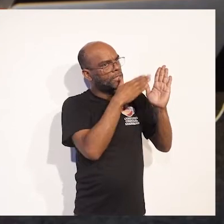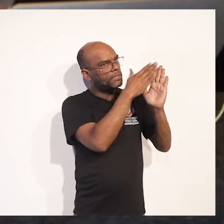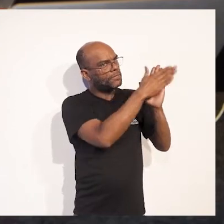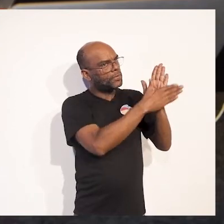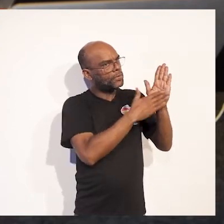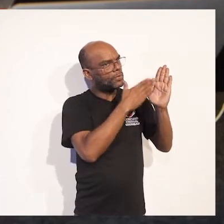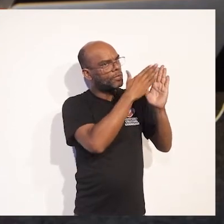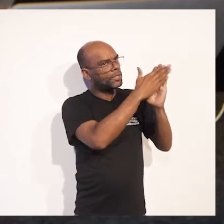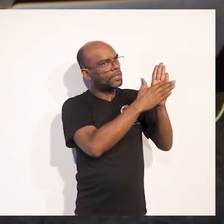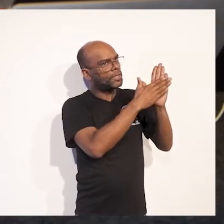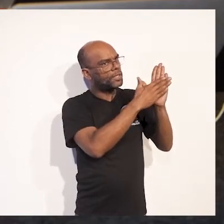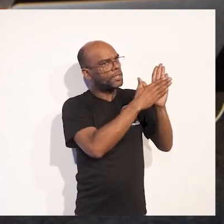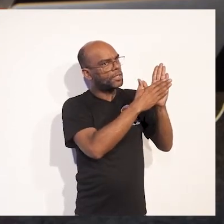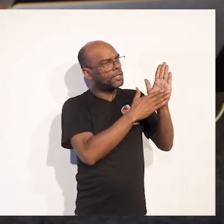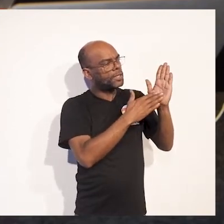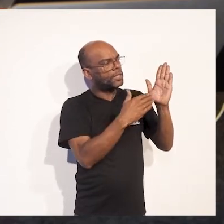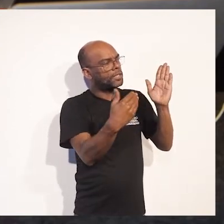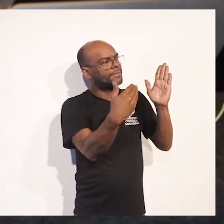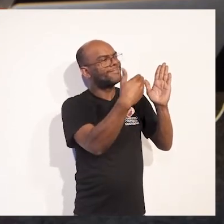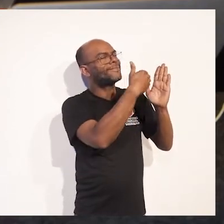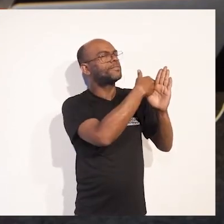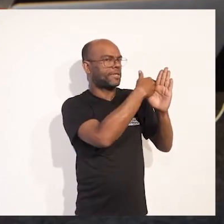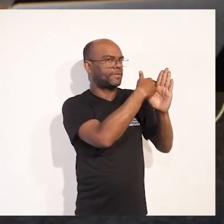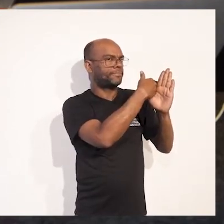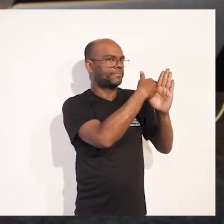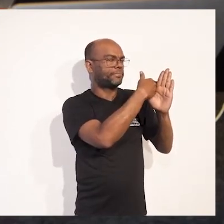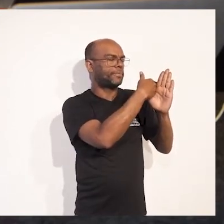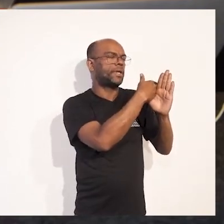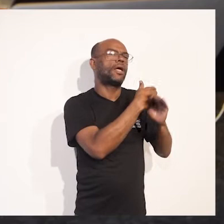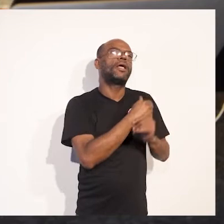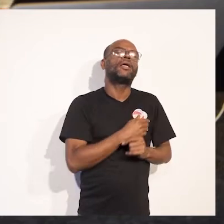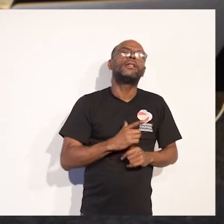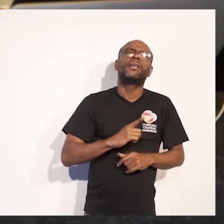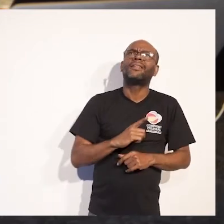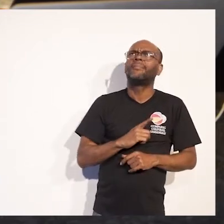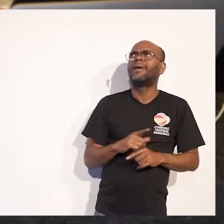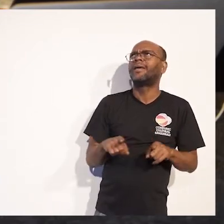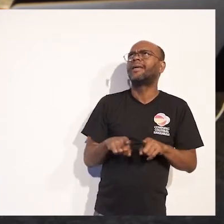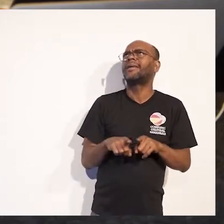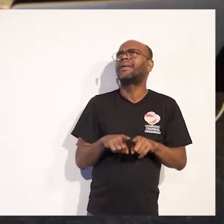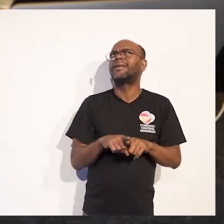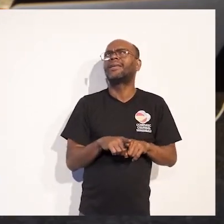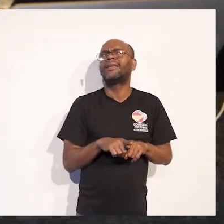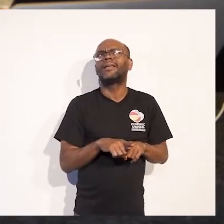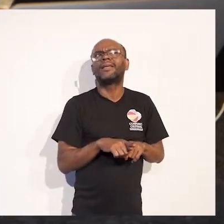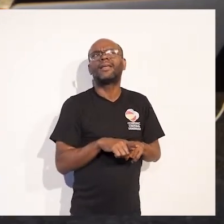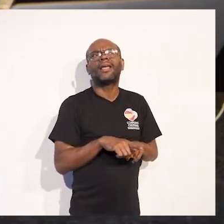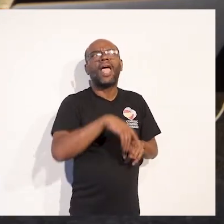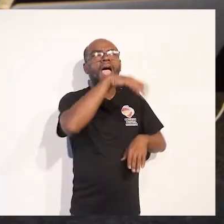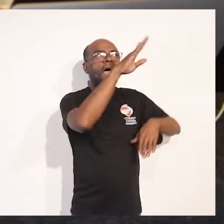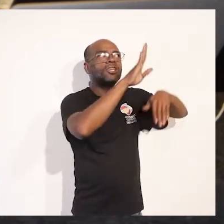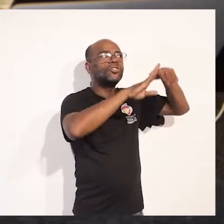filtro de luz e perpassa por ele. Tá? Existem outras coisas também. Por exemplo, as tintas